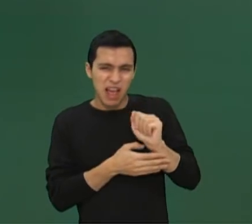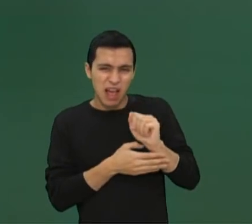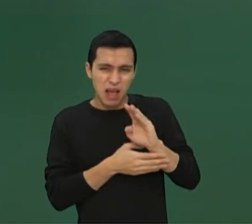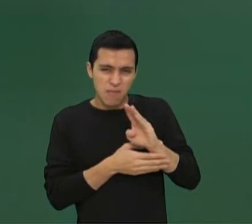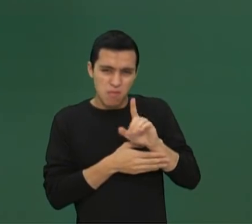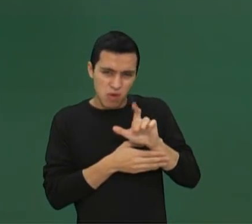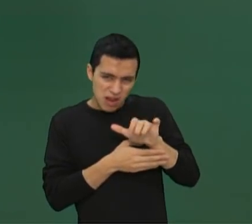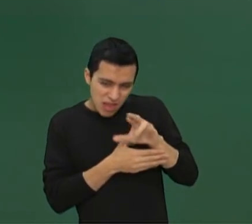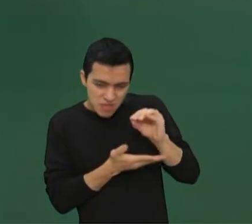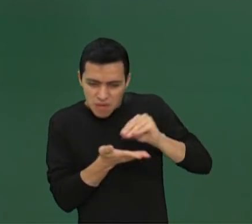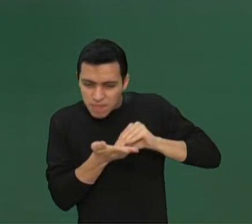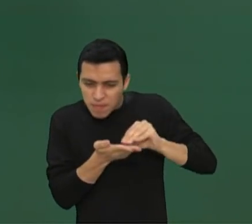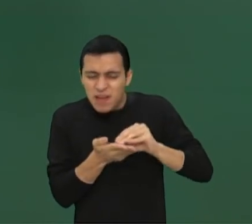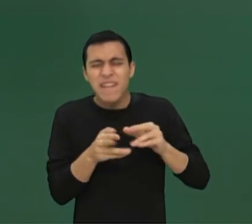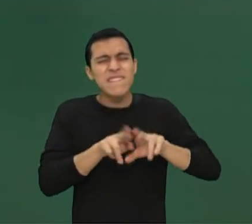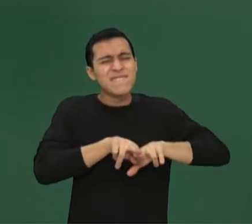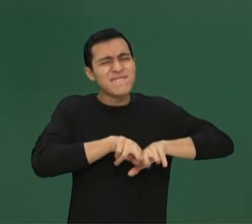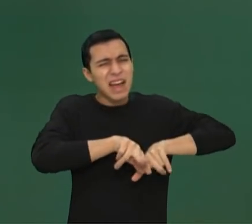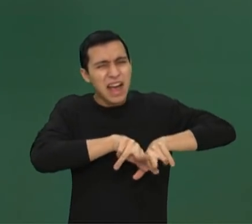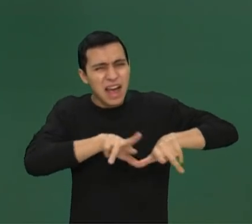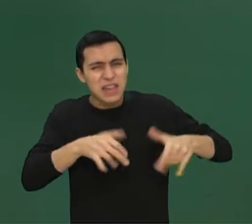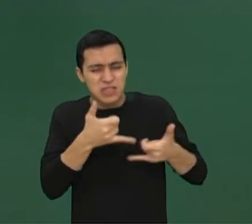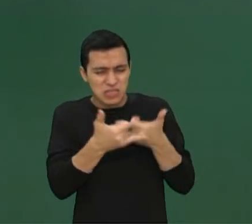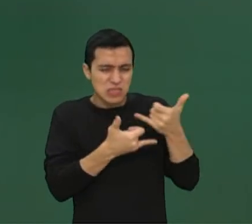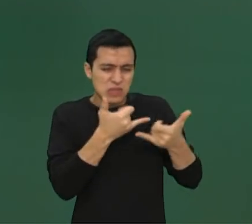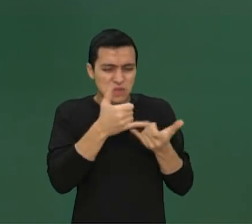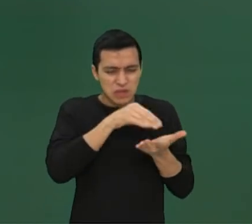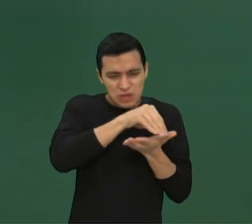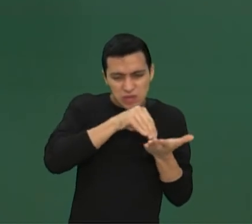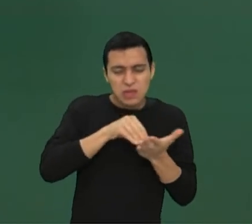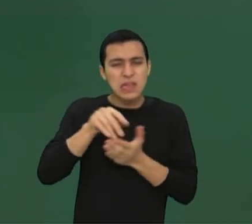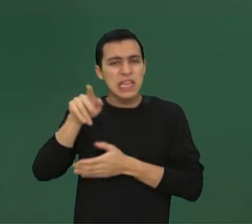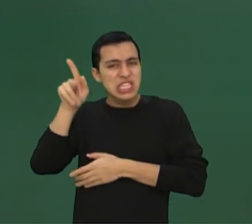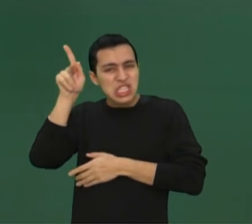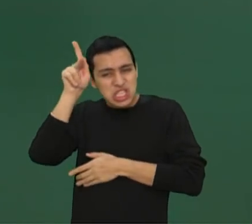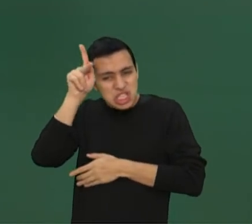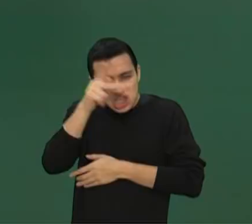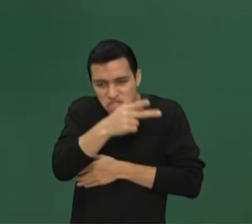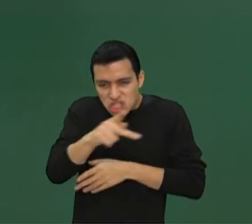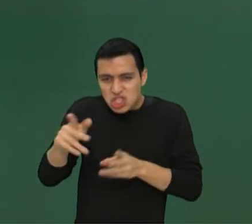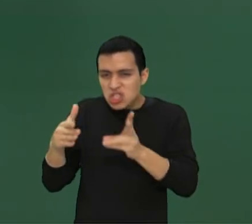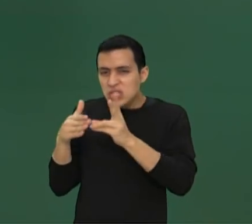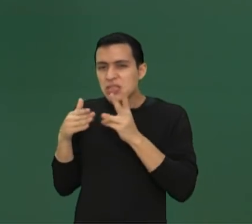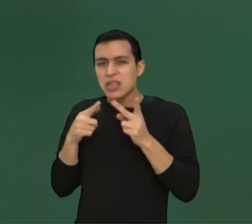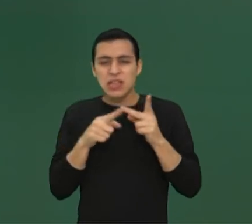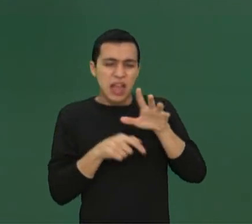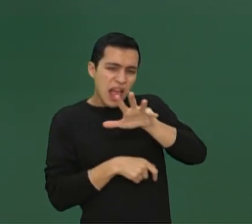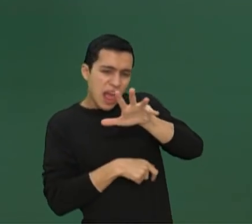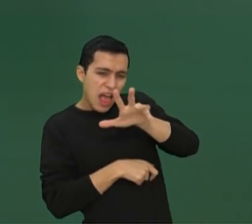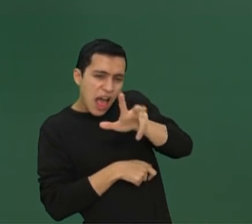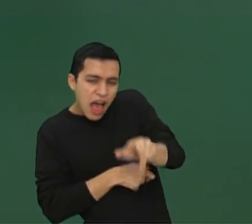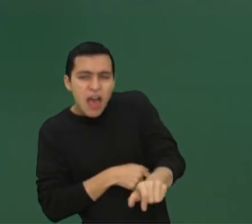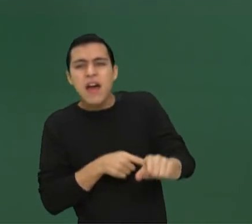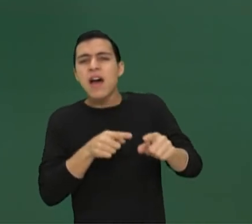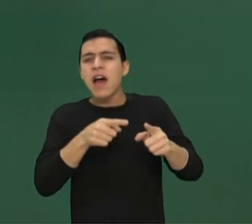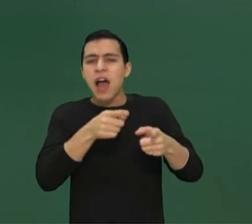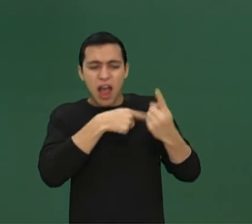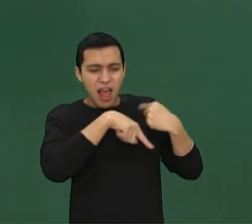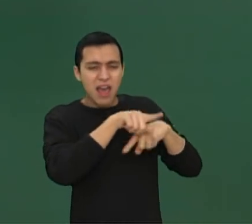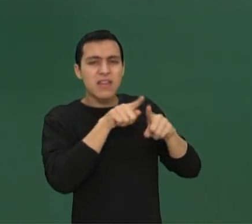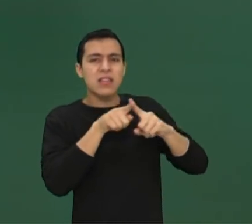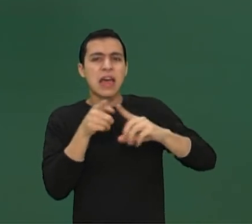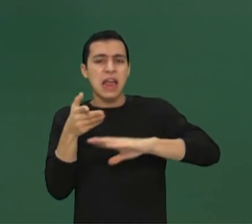jogos. Nossa, passamos por vários jogos, né? Indígenas, africanos, os jogos lá da pré-história. A gente